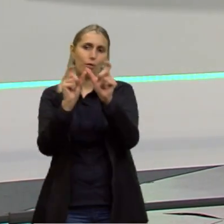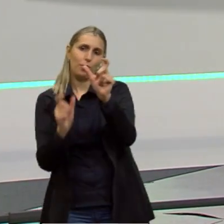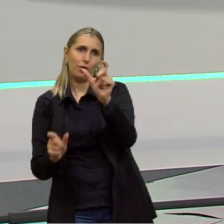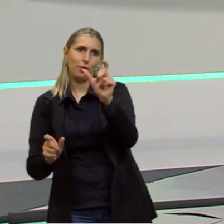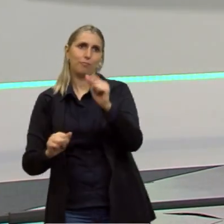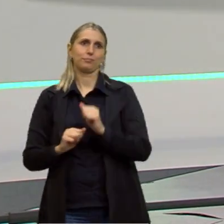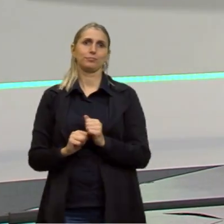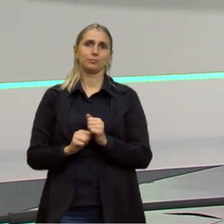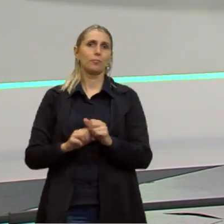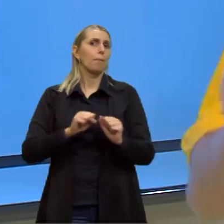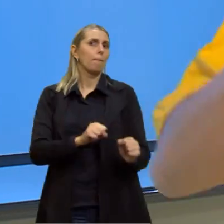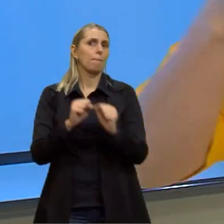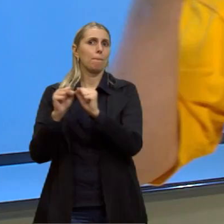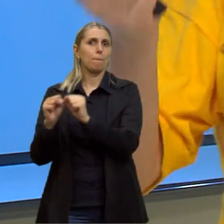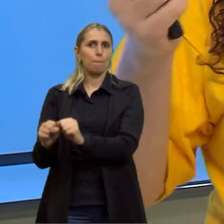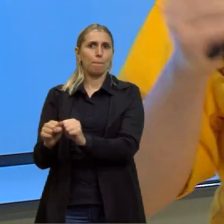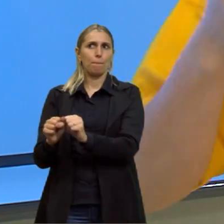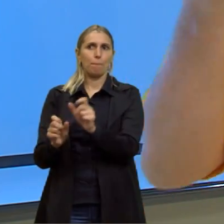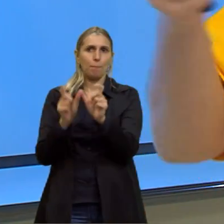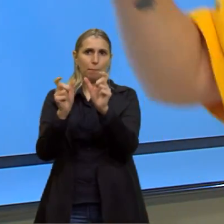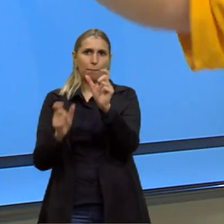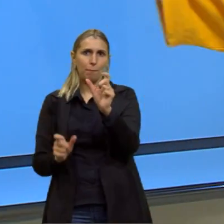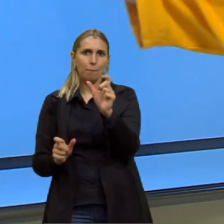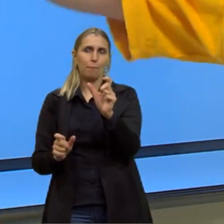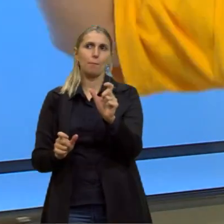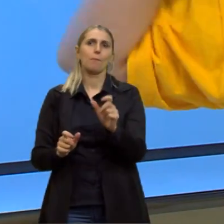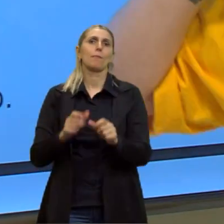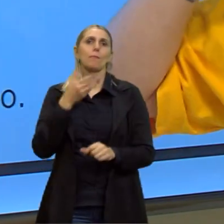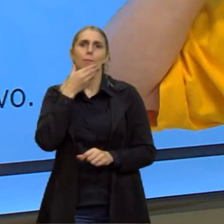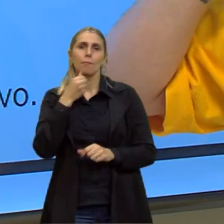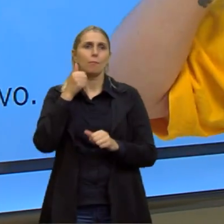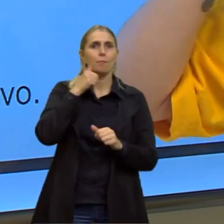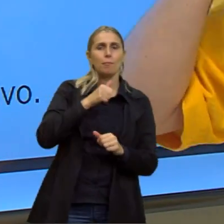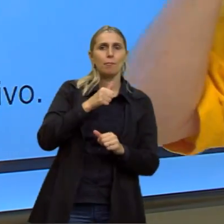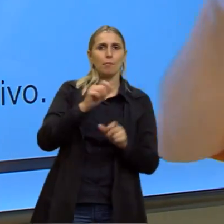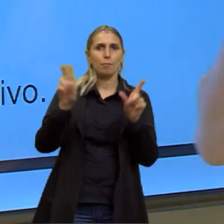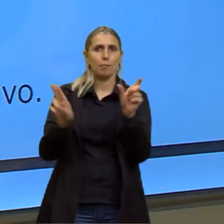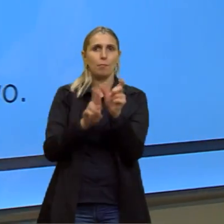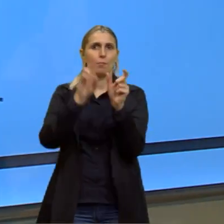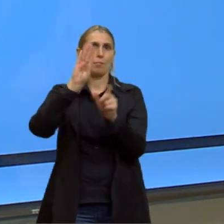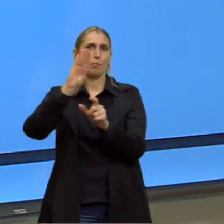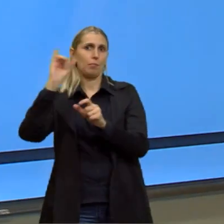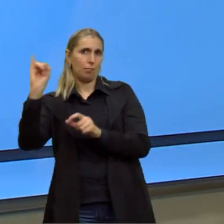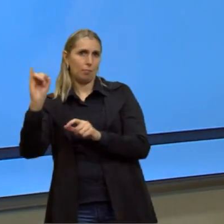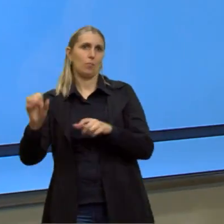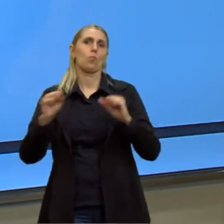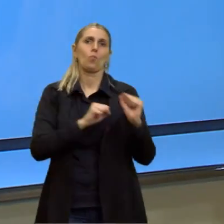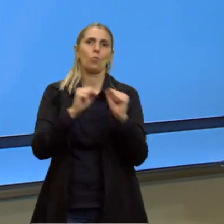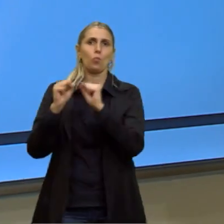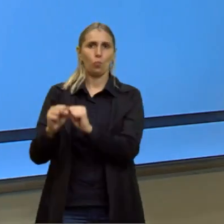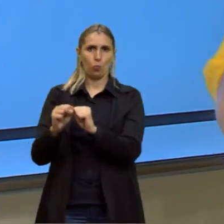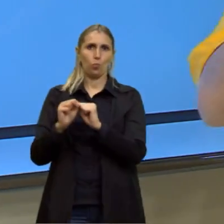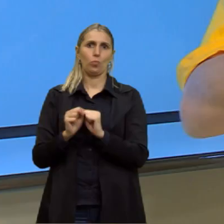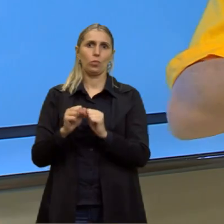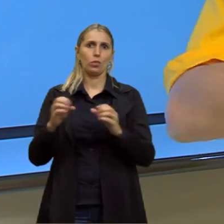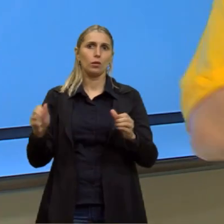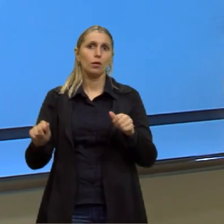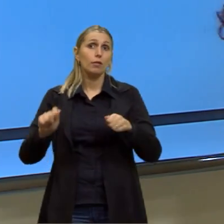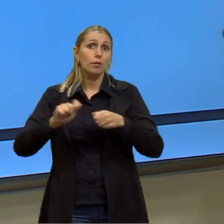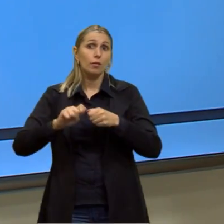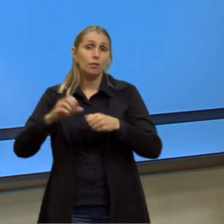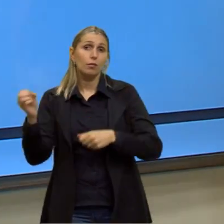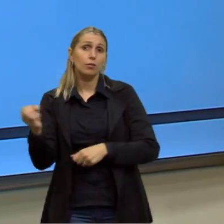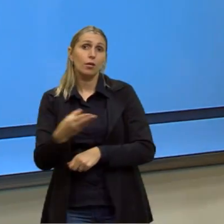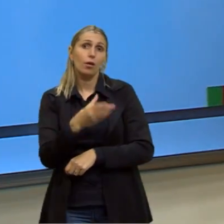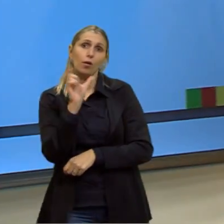desinência a gente pode usar desinência de gênero para fazer um substantivo biforme ou a gente pode fazer isso formando